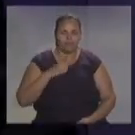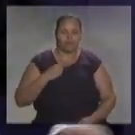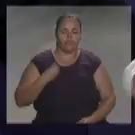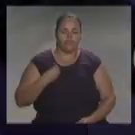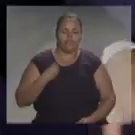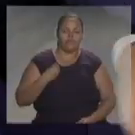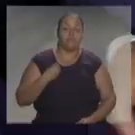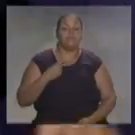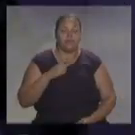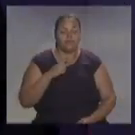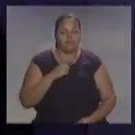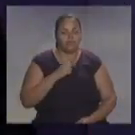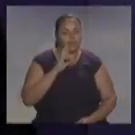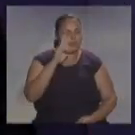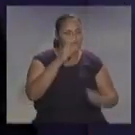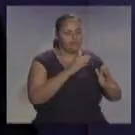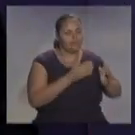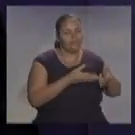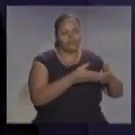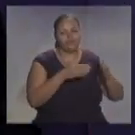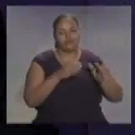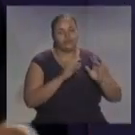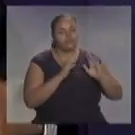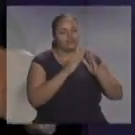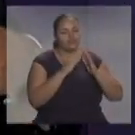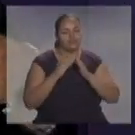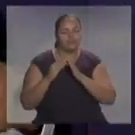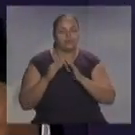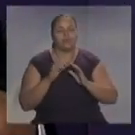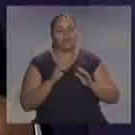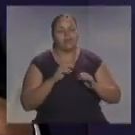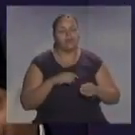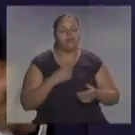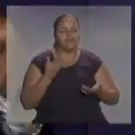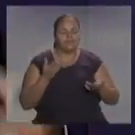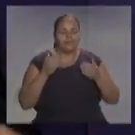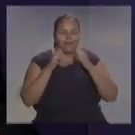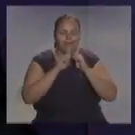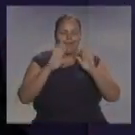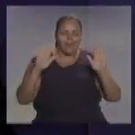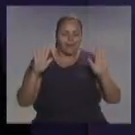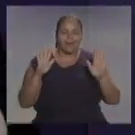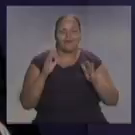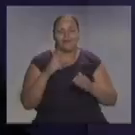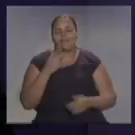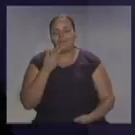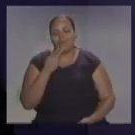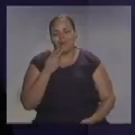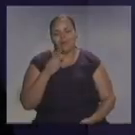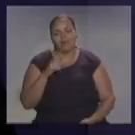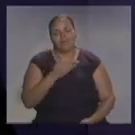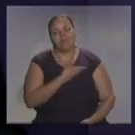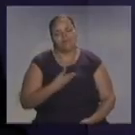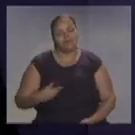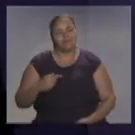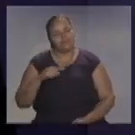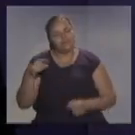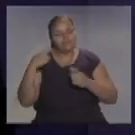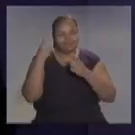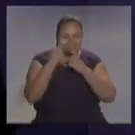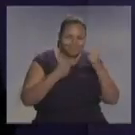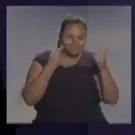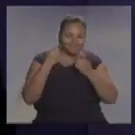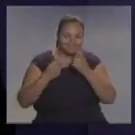estavam ali alguns representantes dessas instituições. E isso foi de forma muito clara, essa fala do governador. E isso a gente